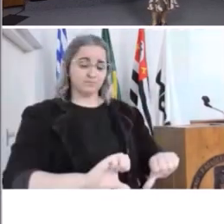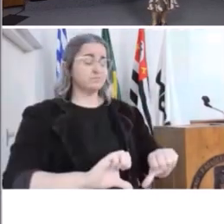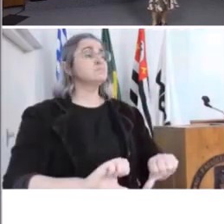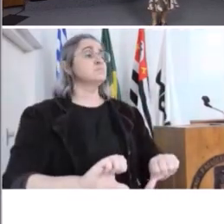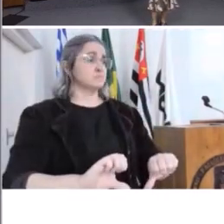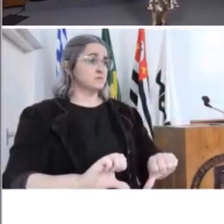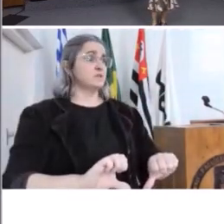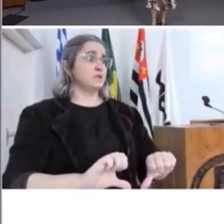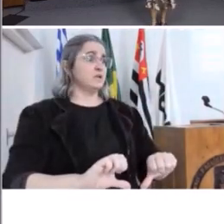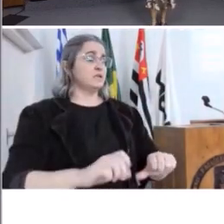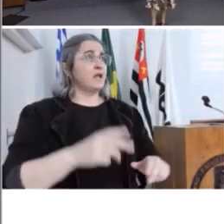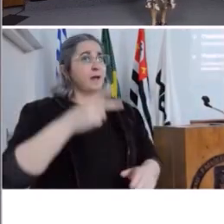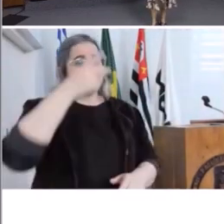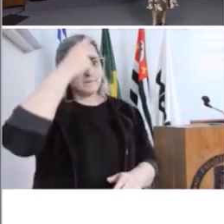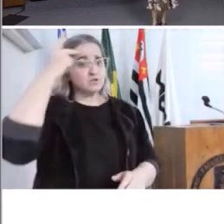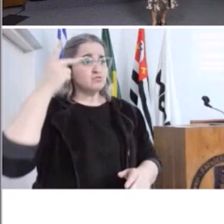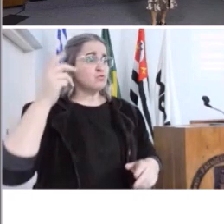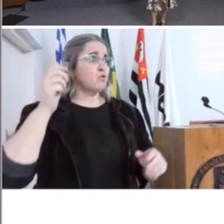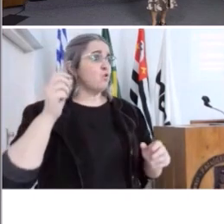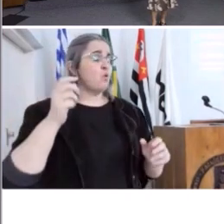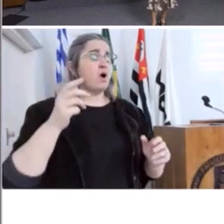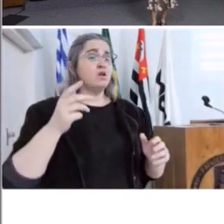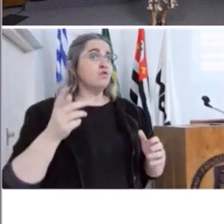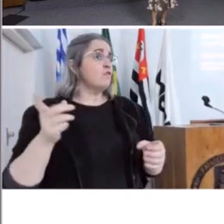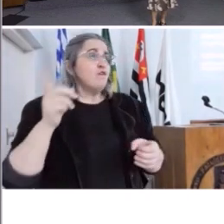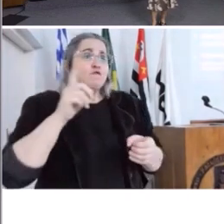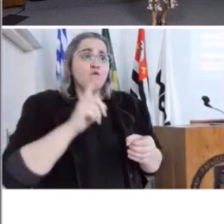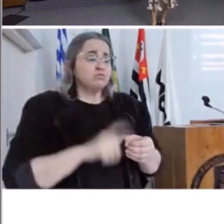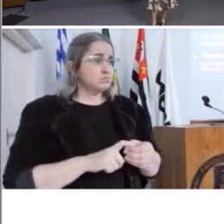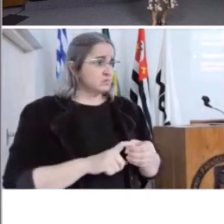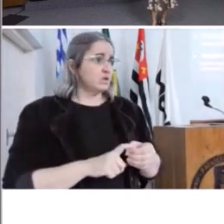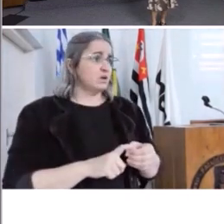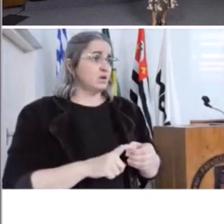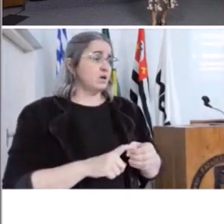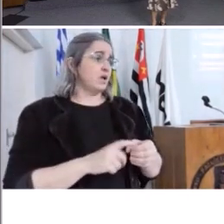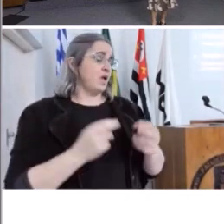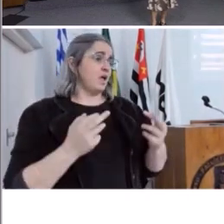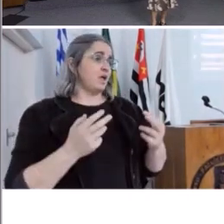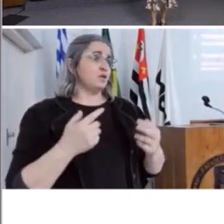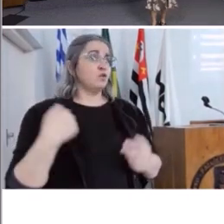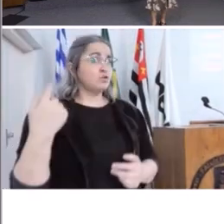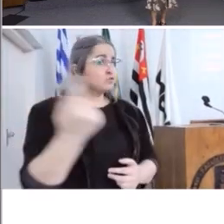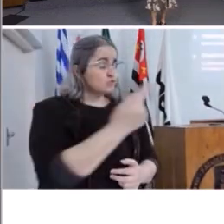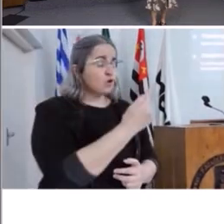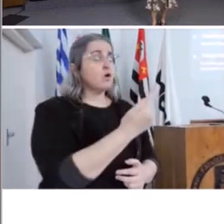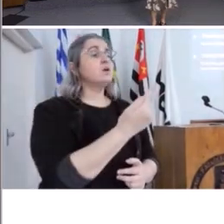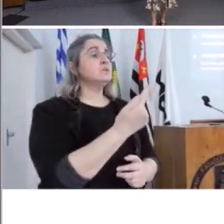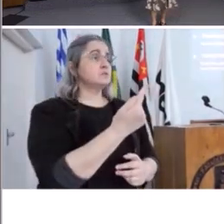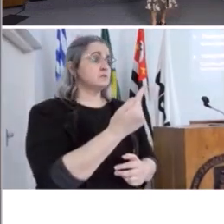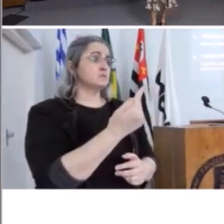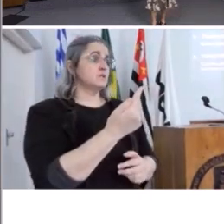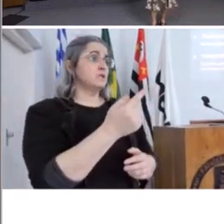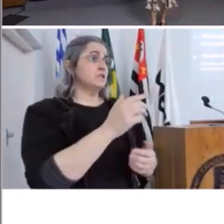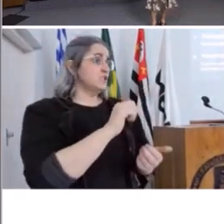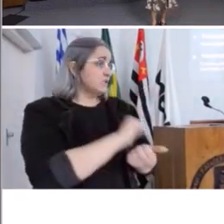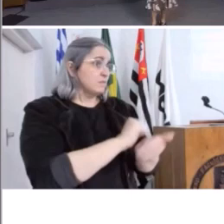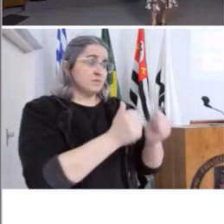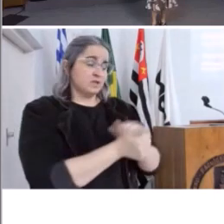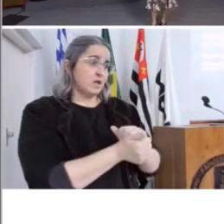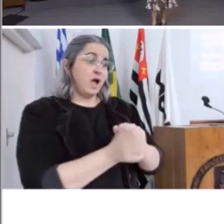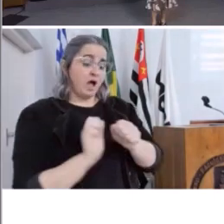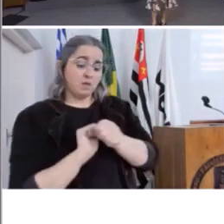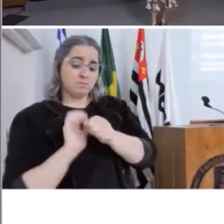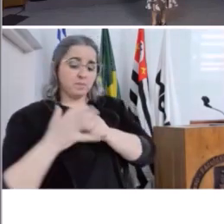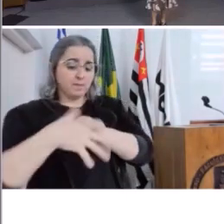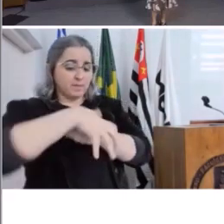E aí a pessoa dificilmente ela vai conseguir retornar, assim como nós temos um poder adaptativo, as células também têm esse